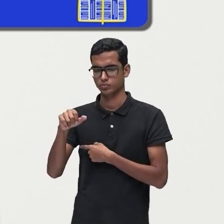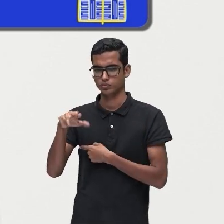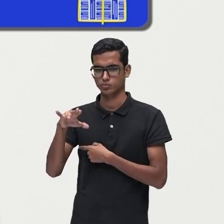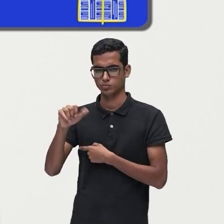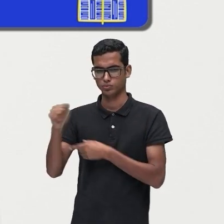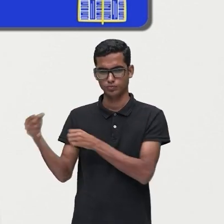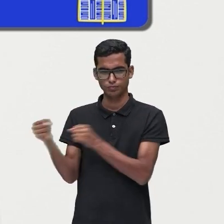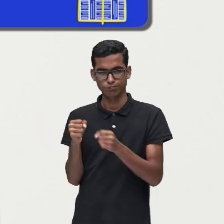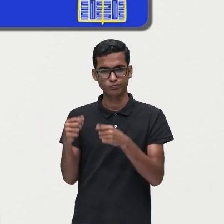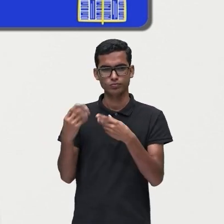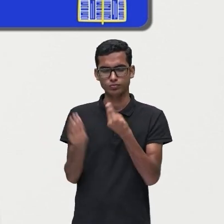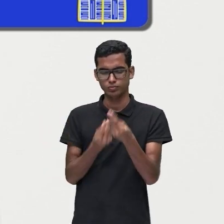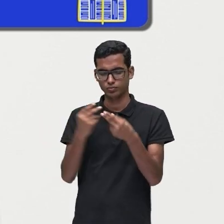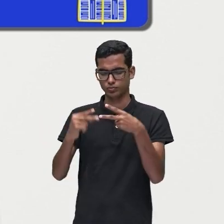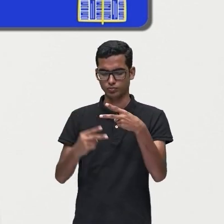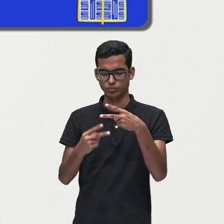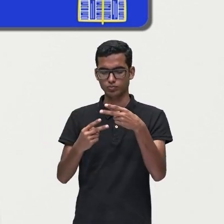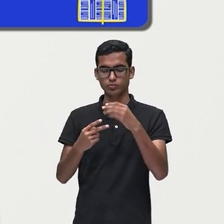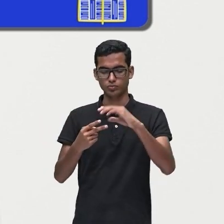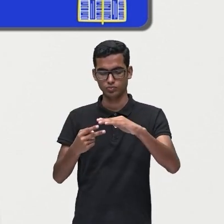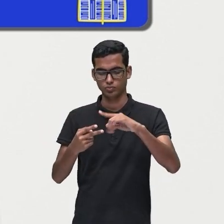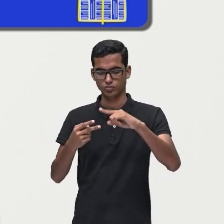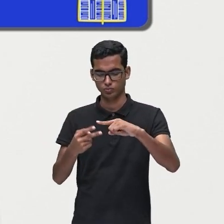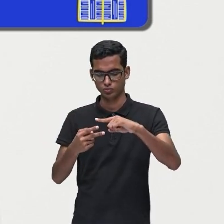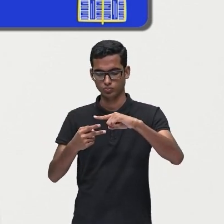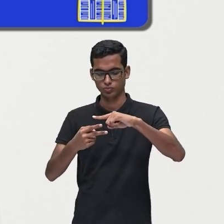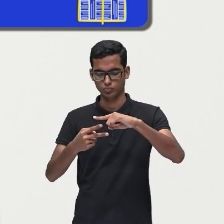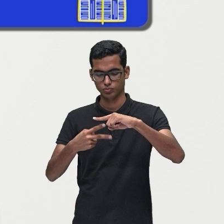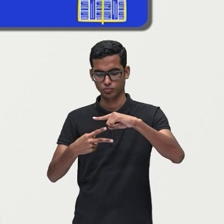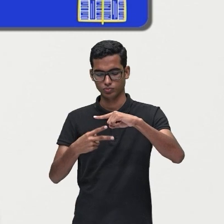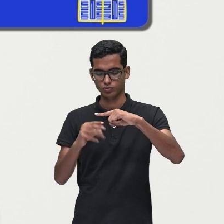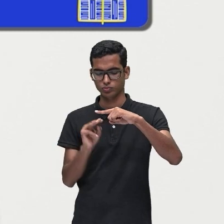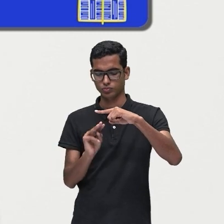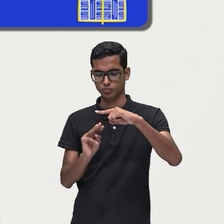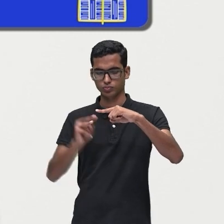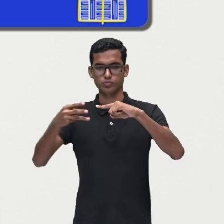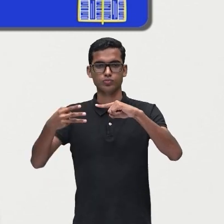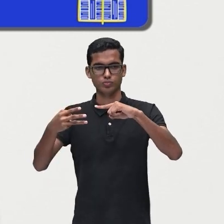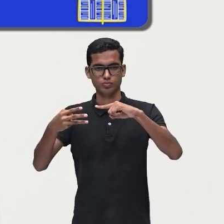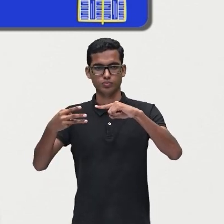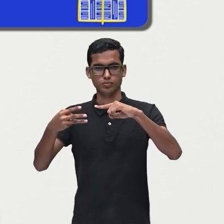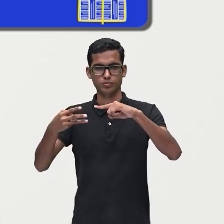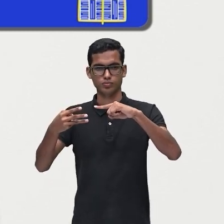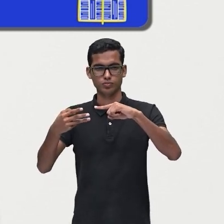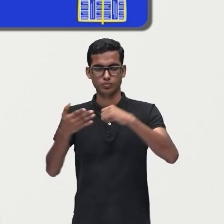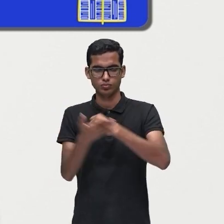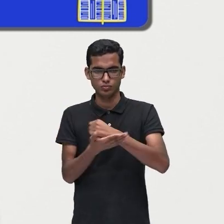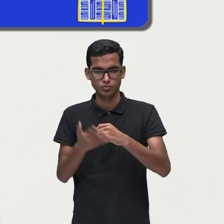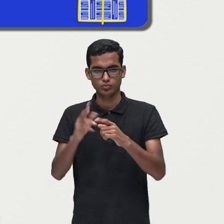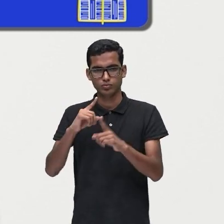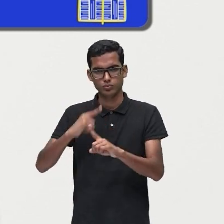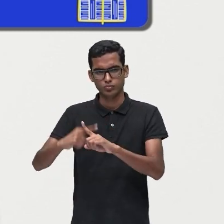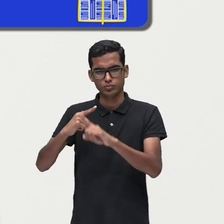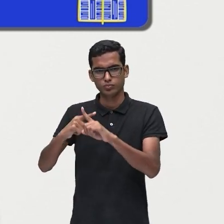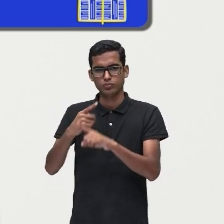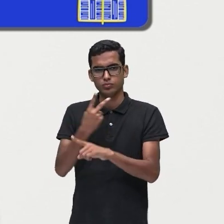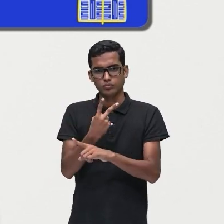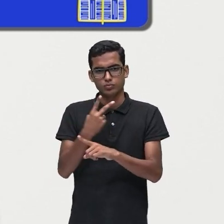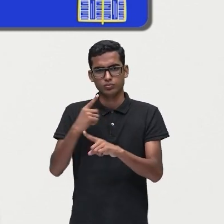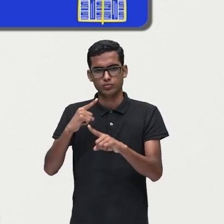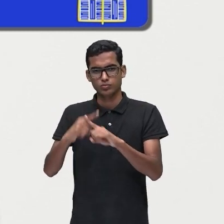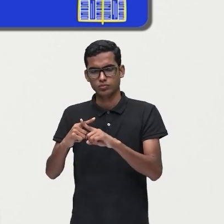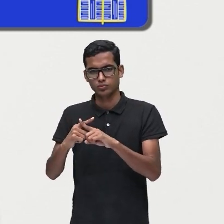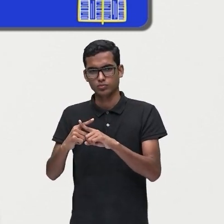gente vai repetir para multiplicar essa base, que é o 2, 3 vezes. Então, eu teria aqui como